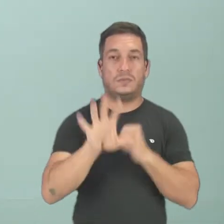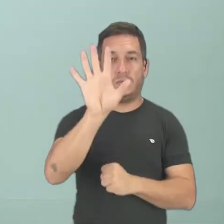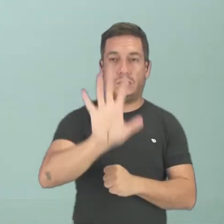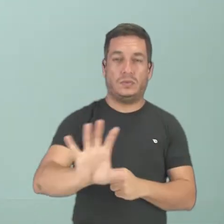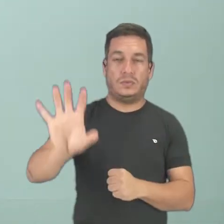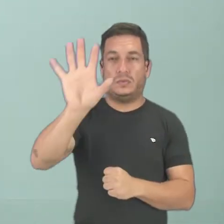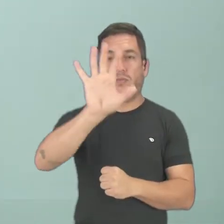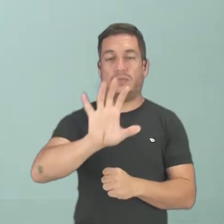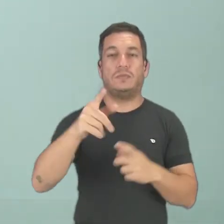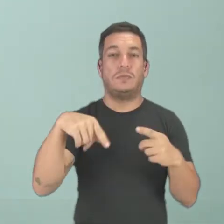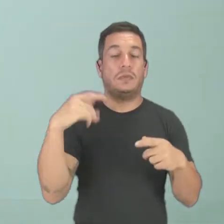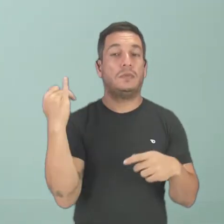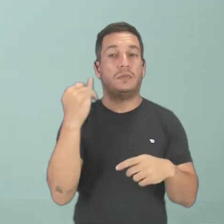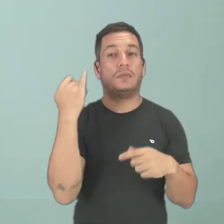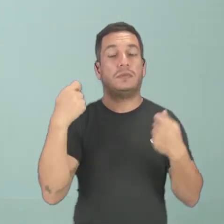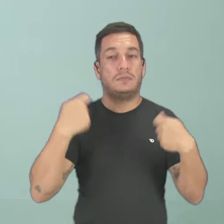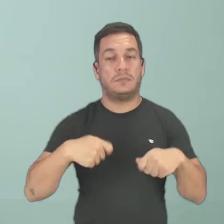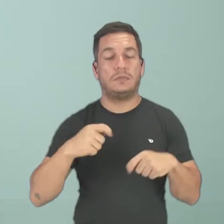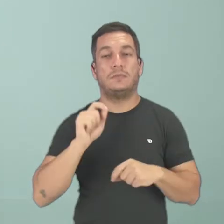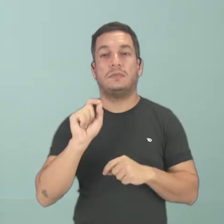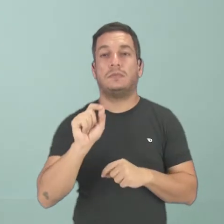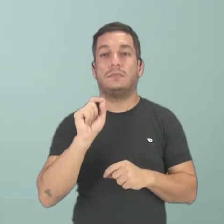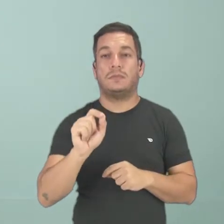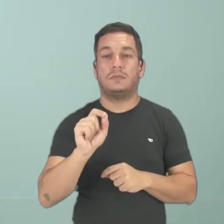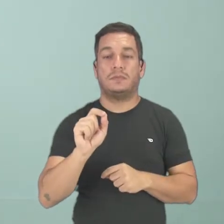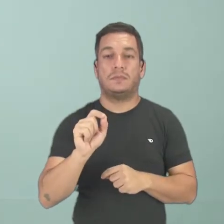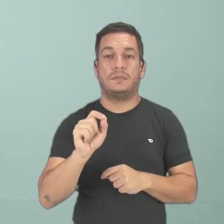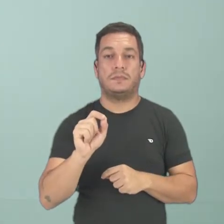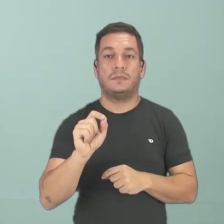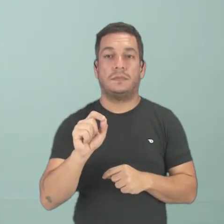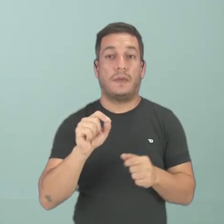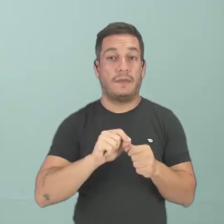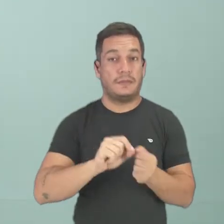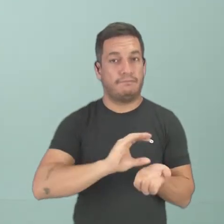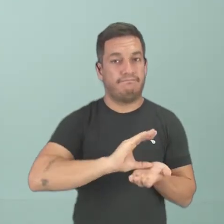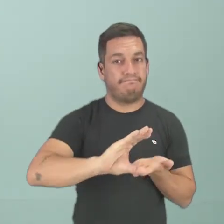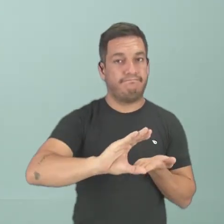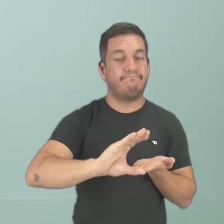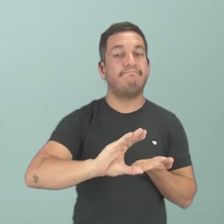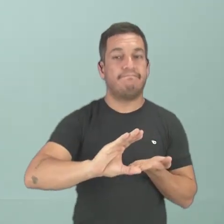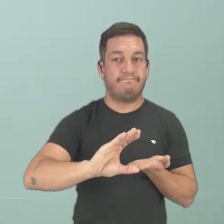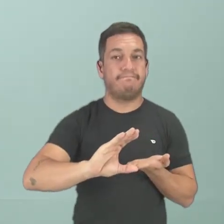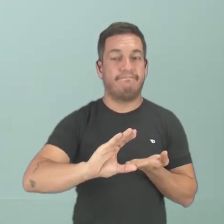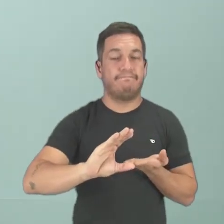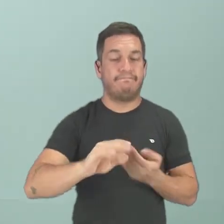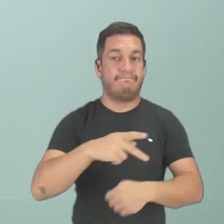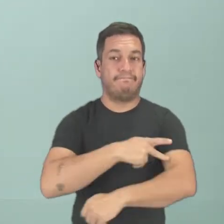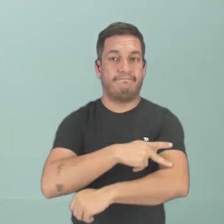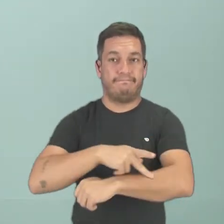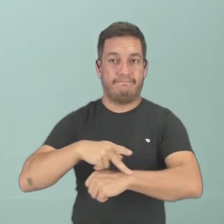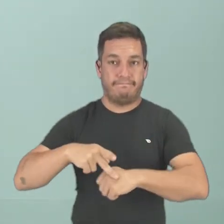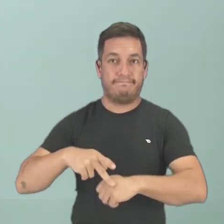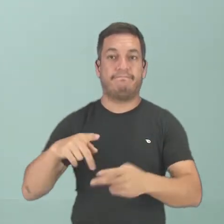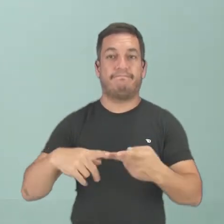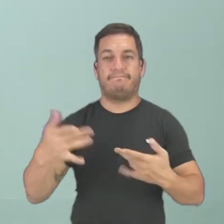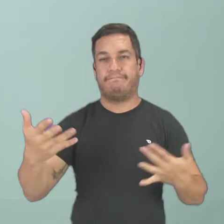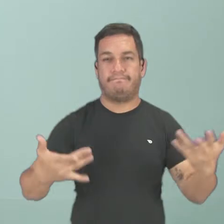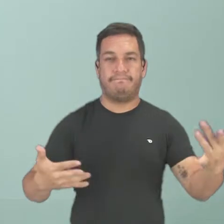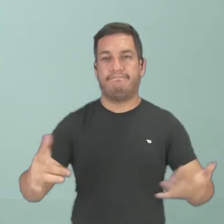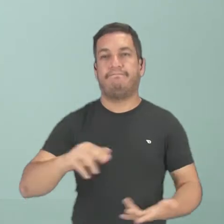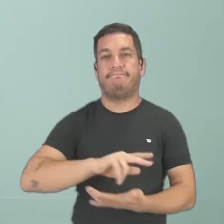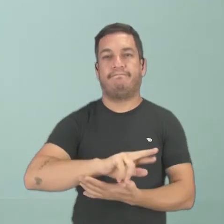região. É necessário se fazer um investimento na questão de rodovias,